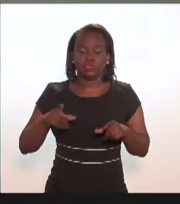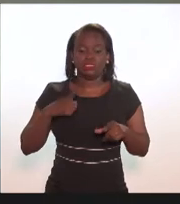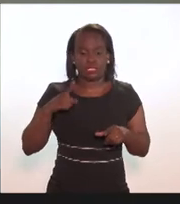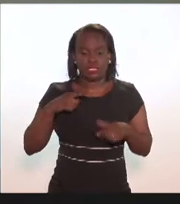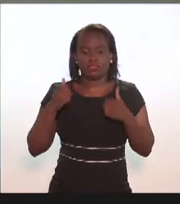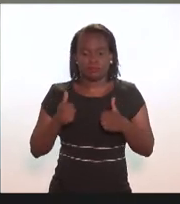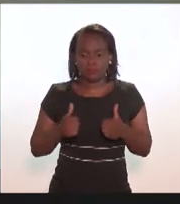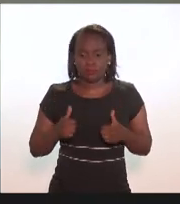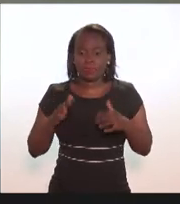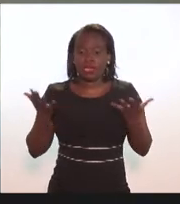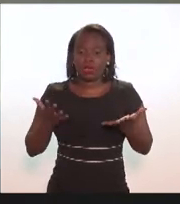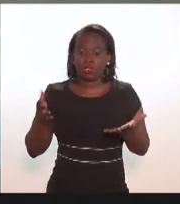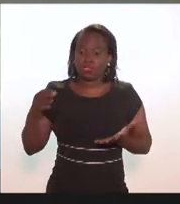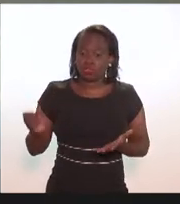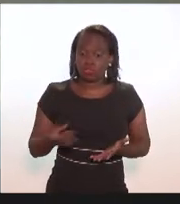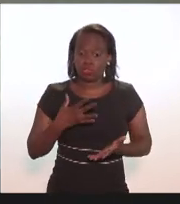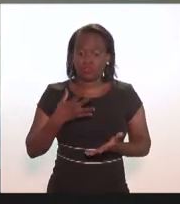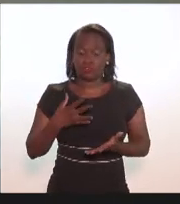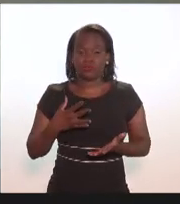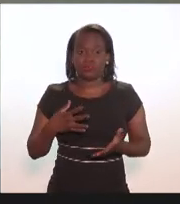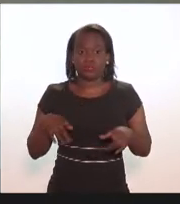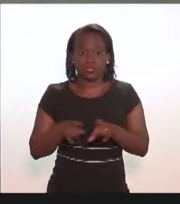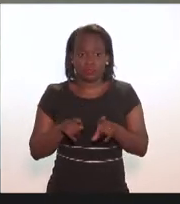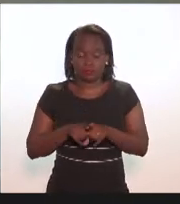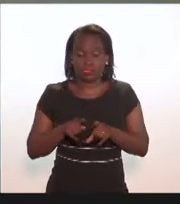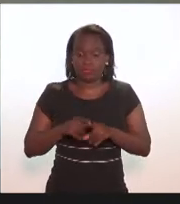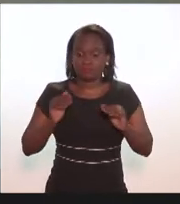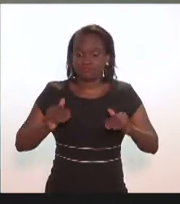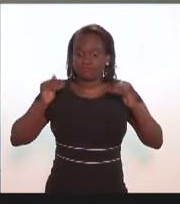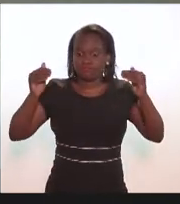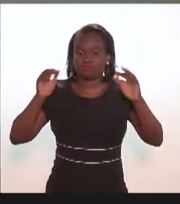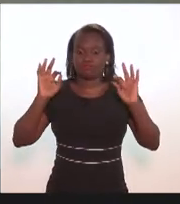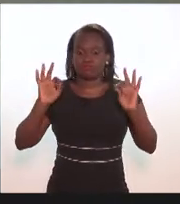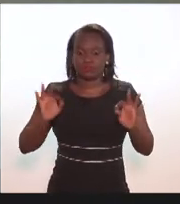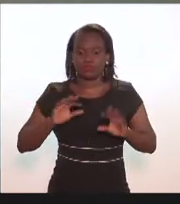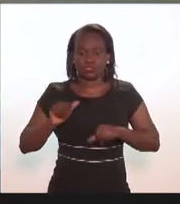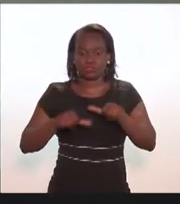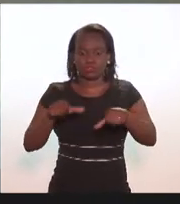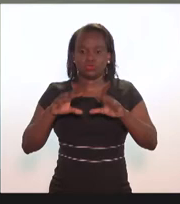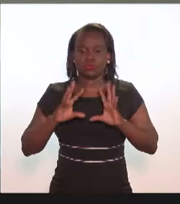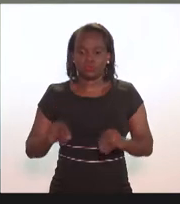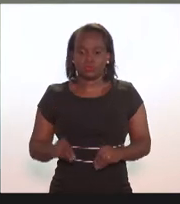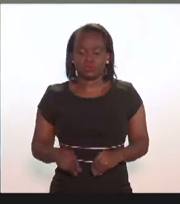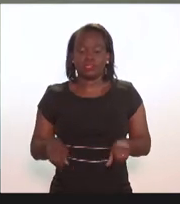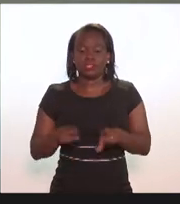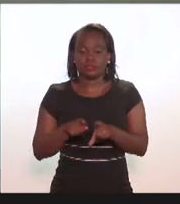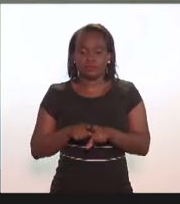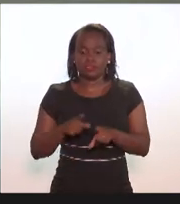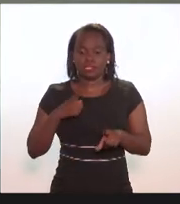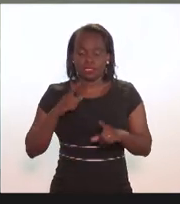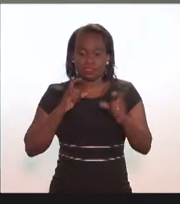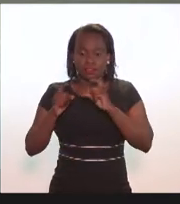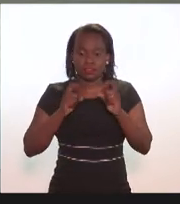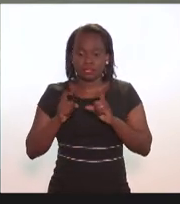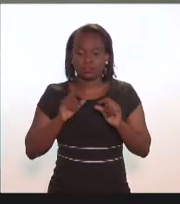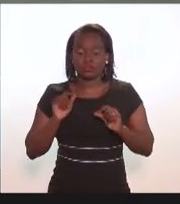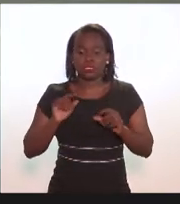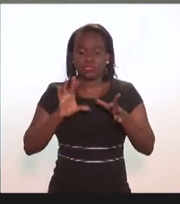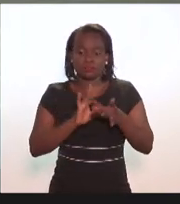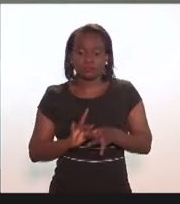funcionavam. Agora são máquinas novas, de alta categoria, que foram todas trocadas. A gente também está em discussão a